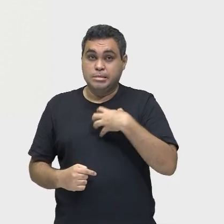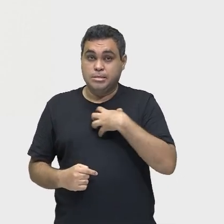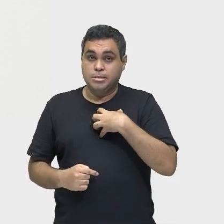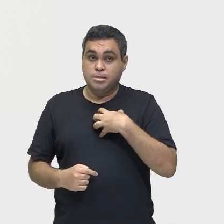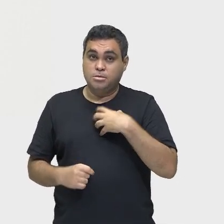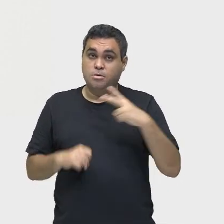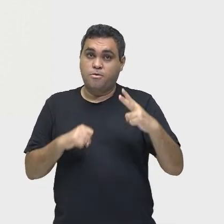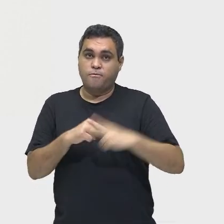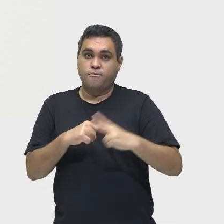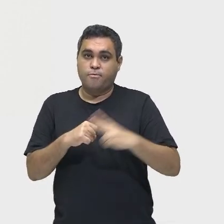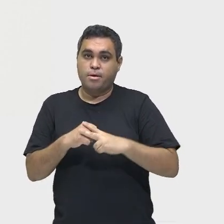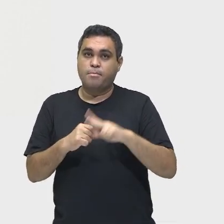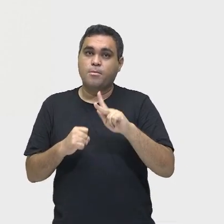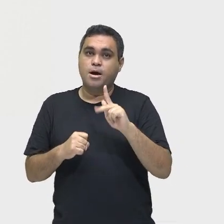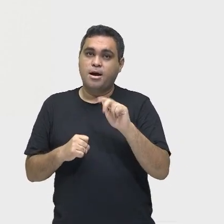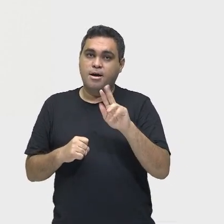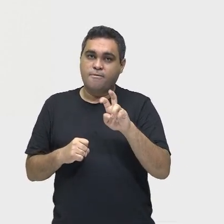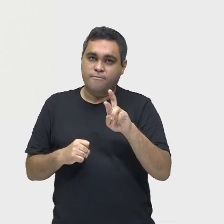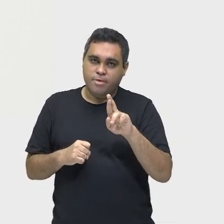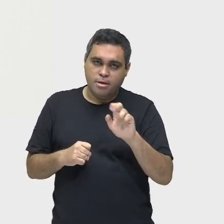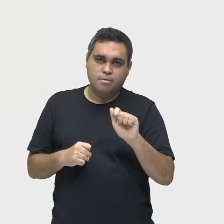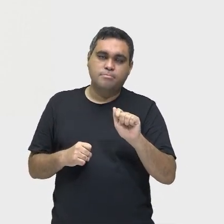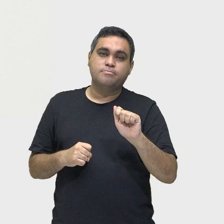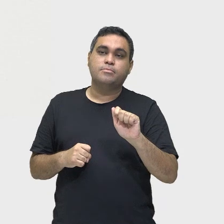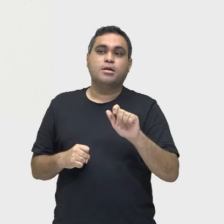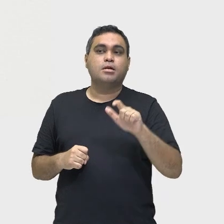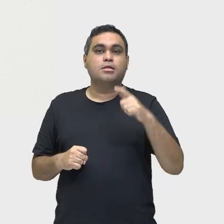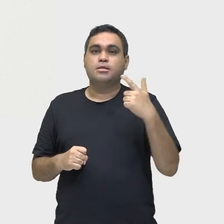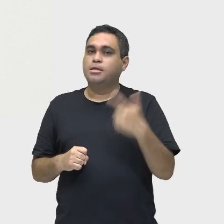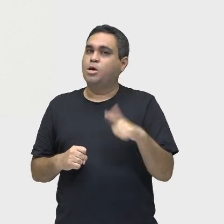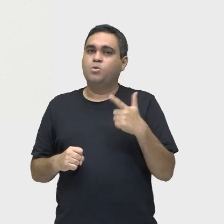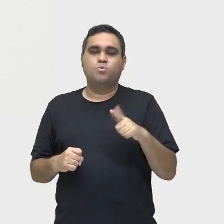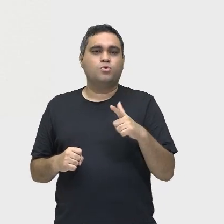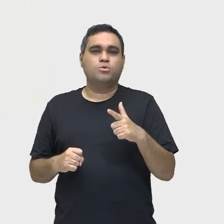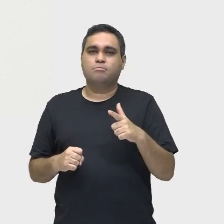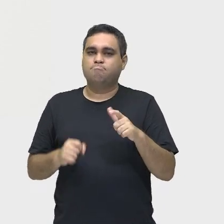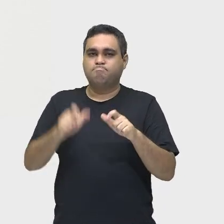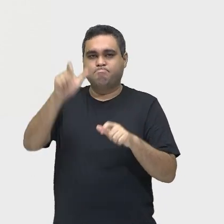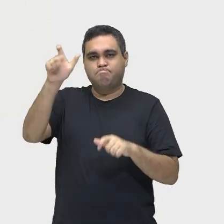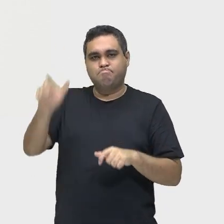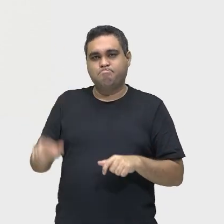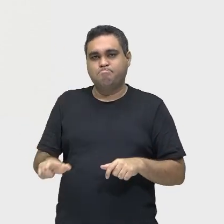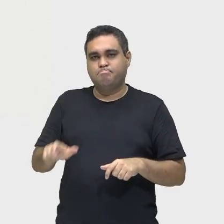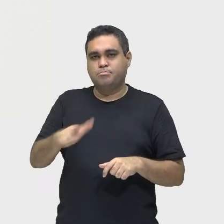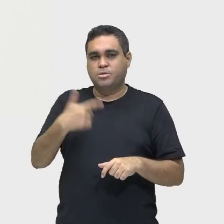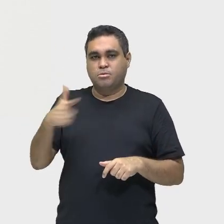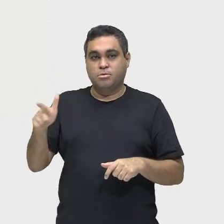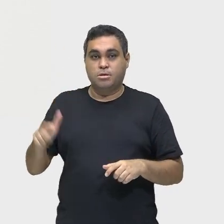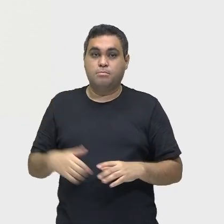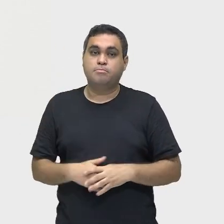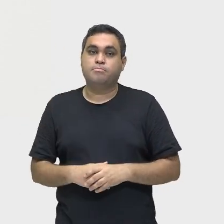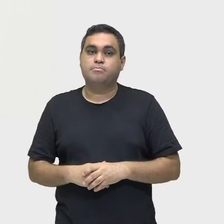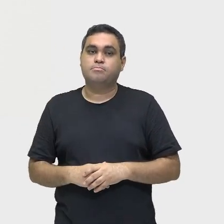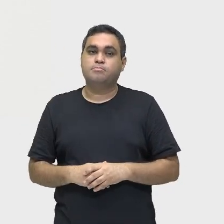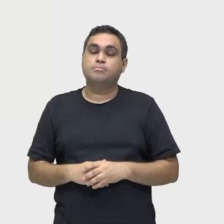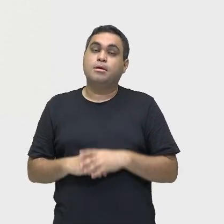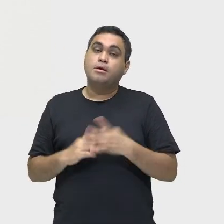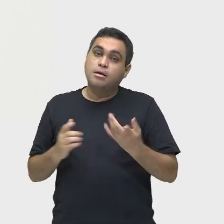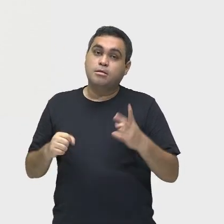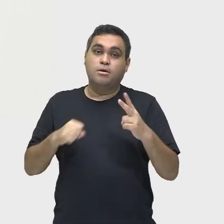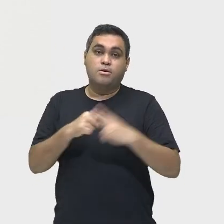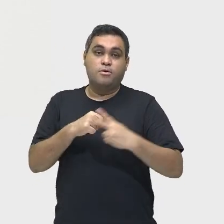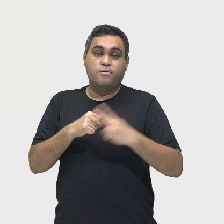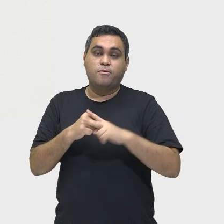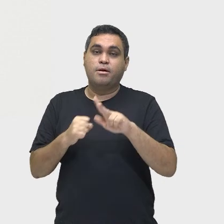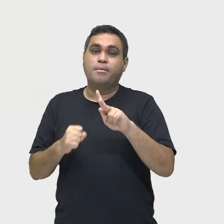com esses sentidos não possui sujeito. Aqui ele está no sentido de existir, ou seja,